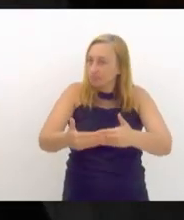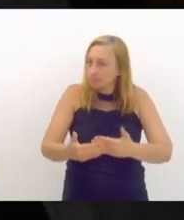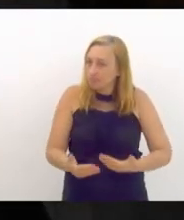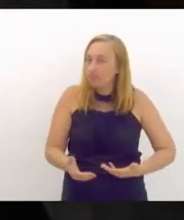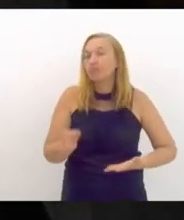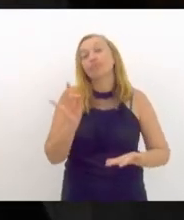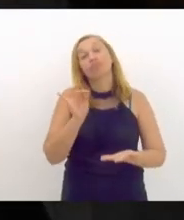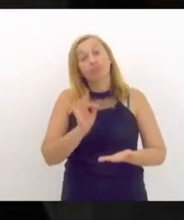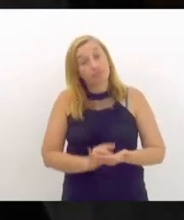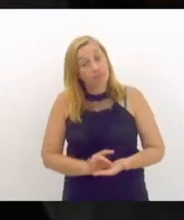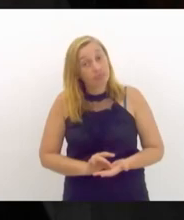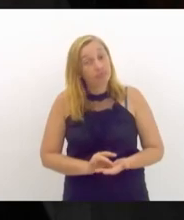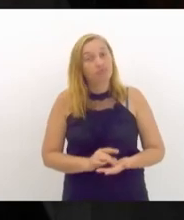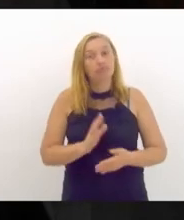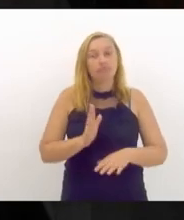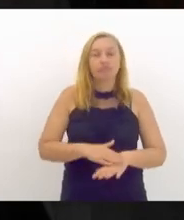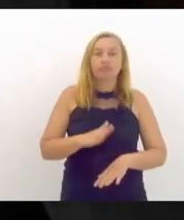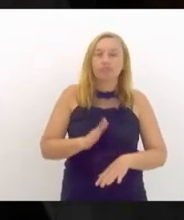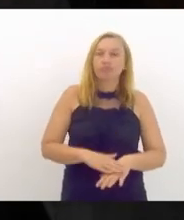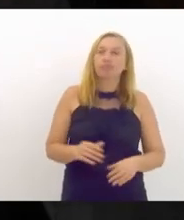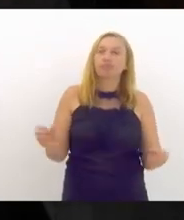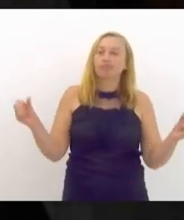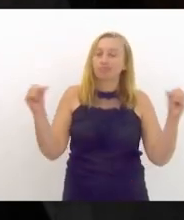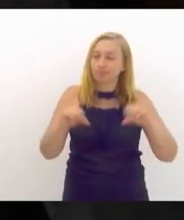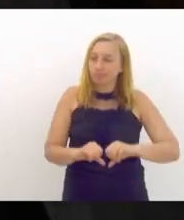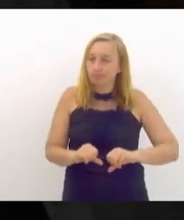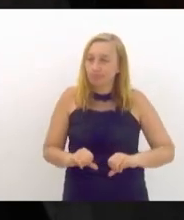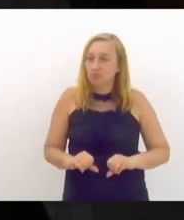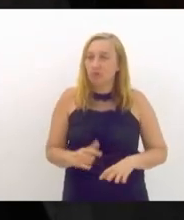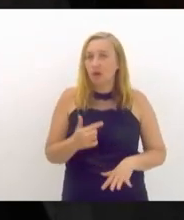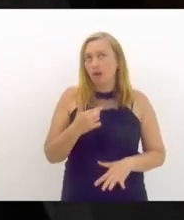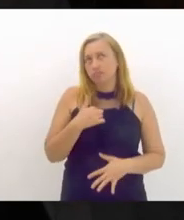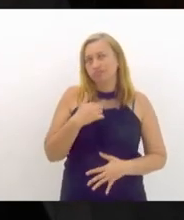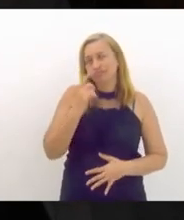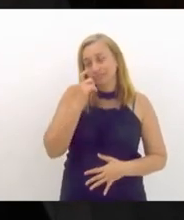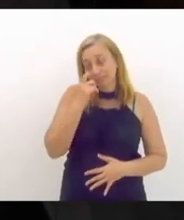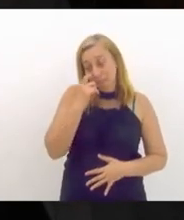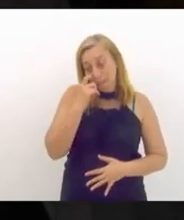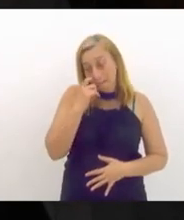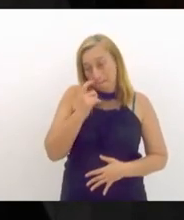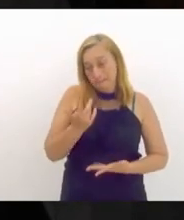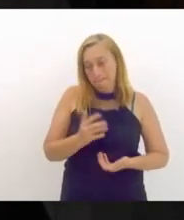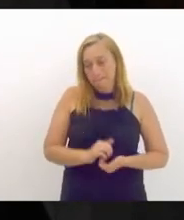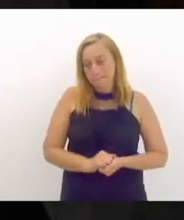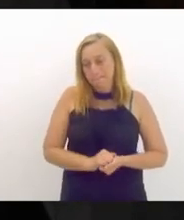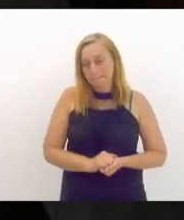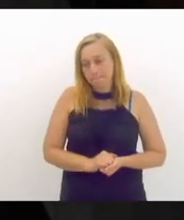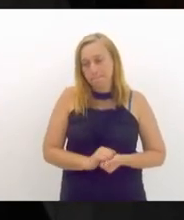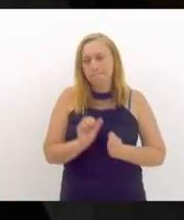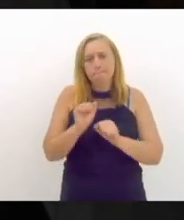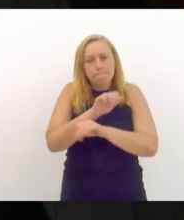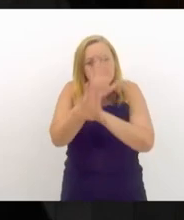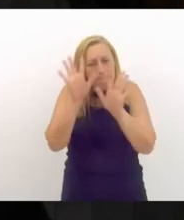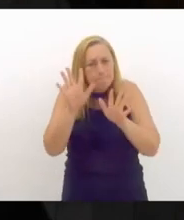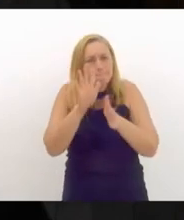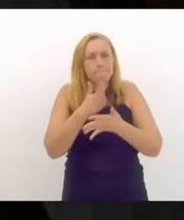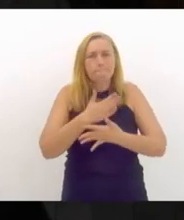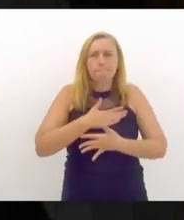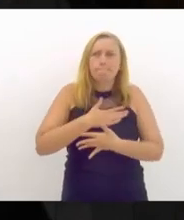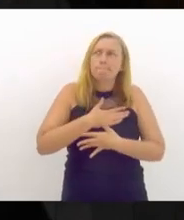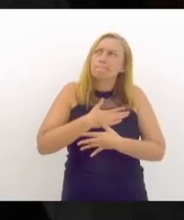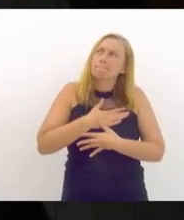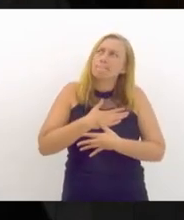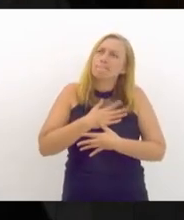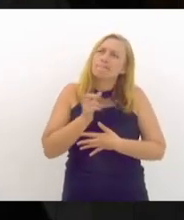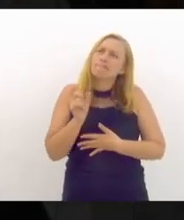é real, cada dia vai piorar. E eu fiquei muito, ficou muito claro para mim do que